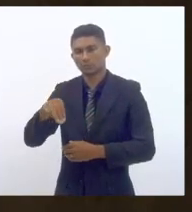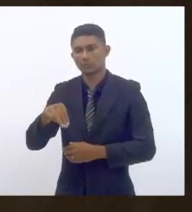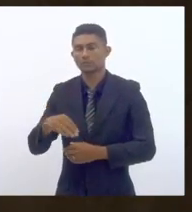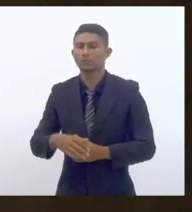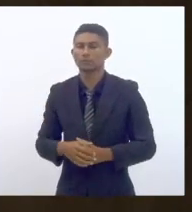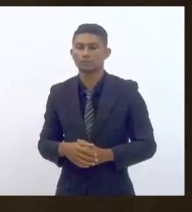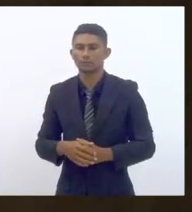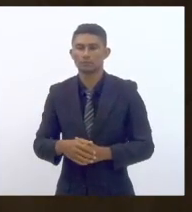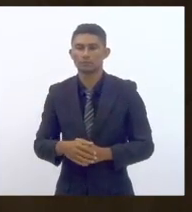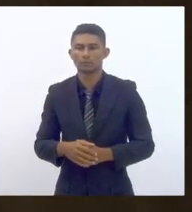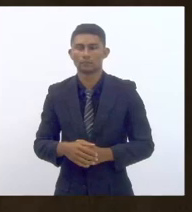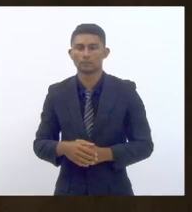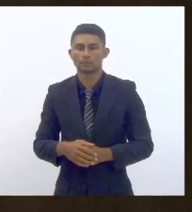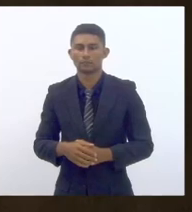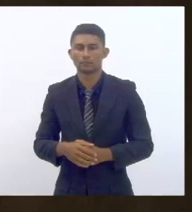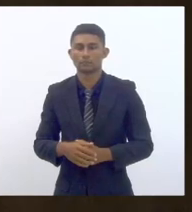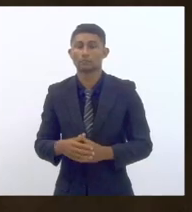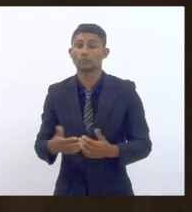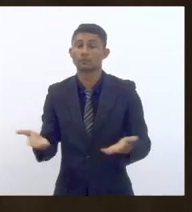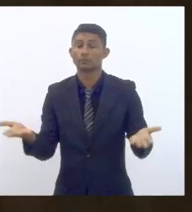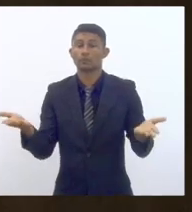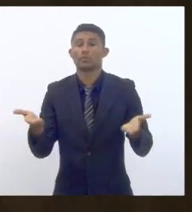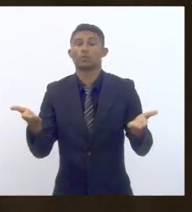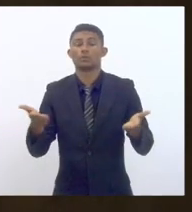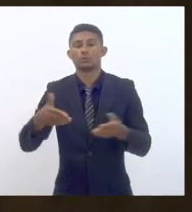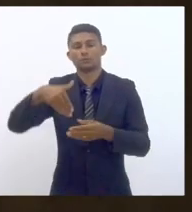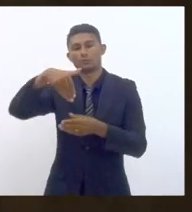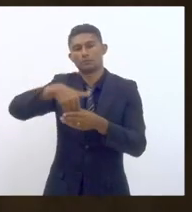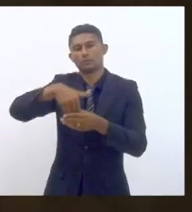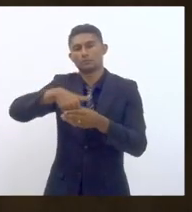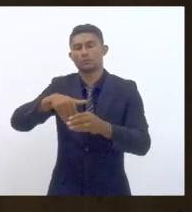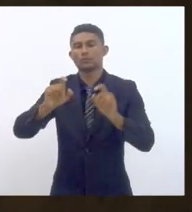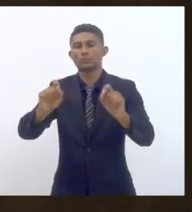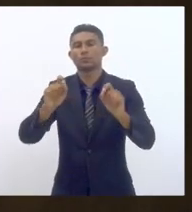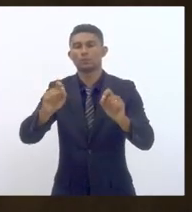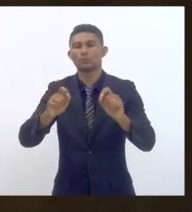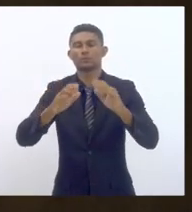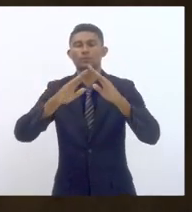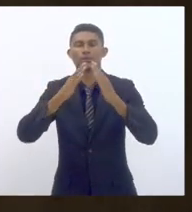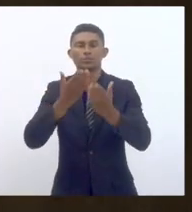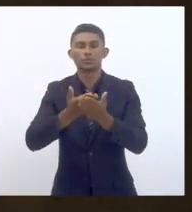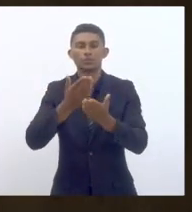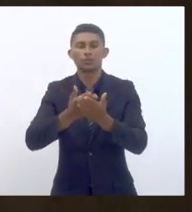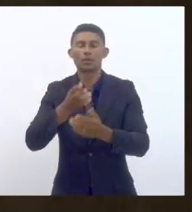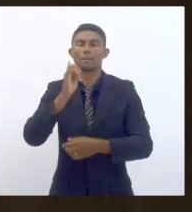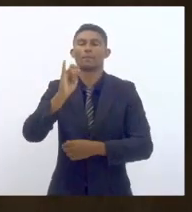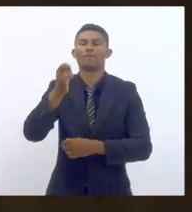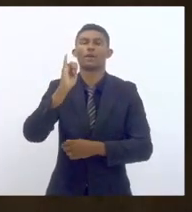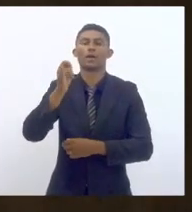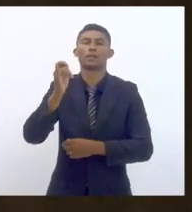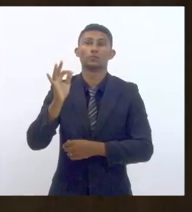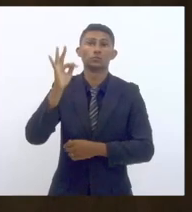E também estamos votando agora a escola de profetas.